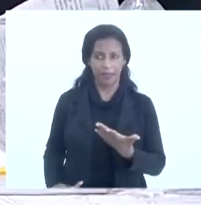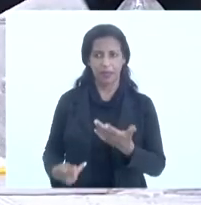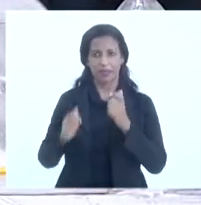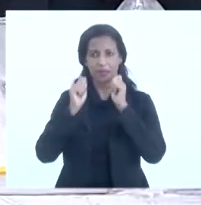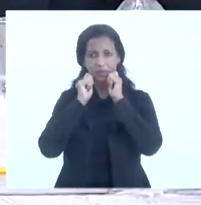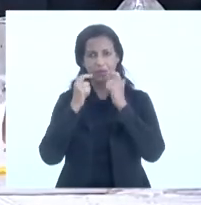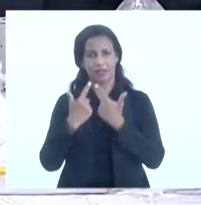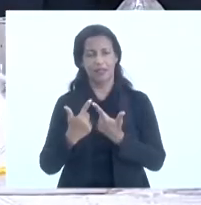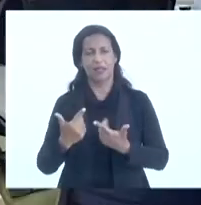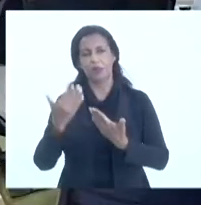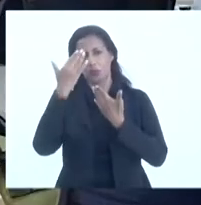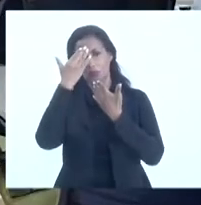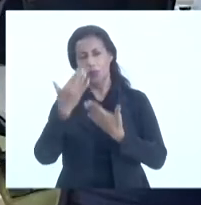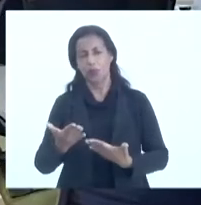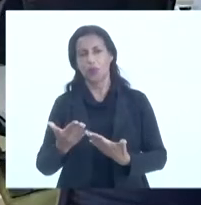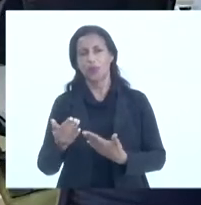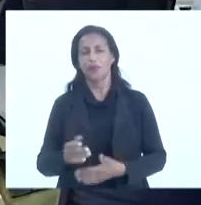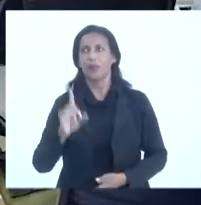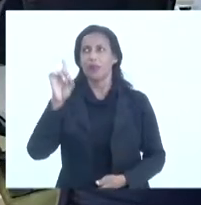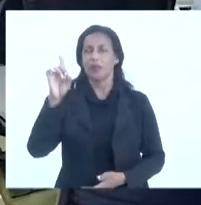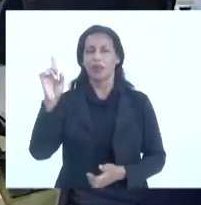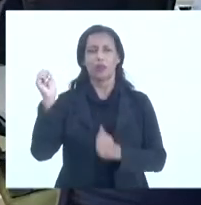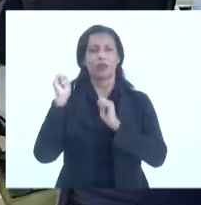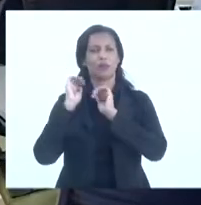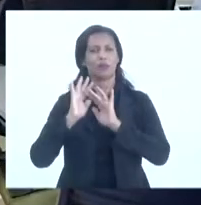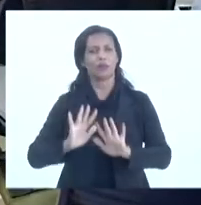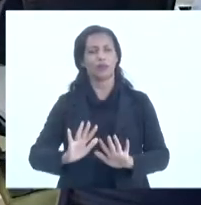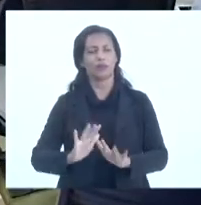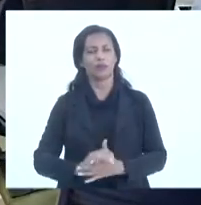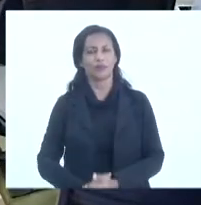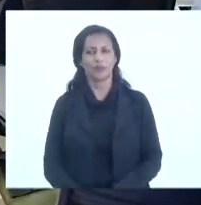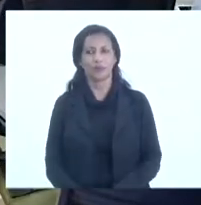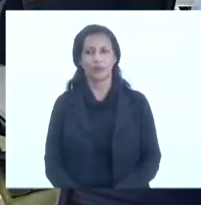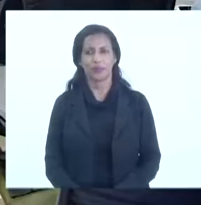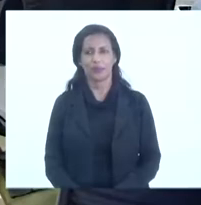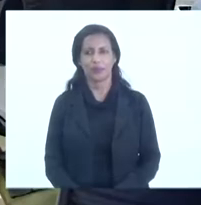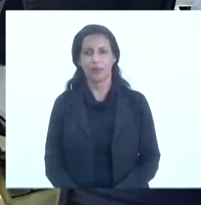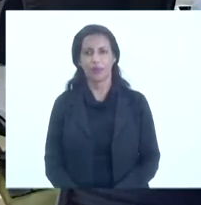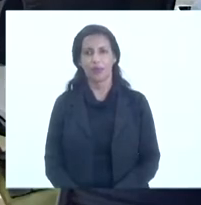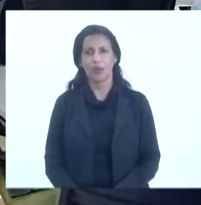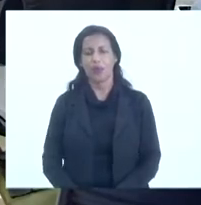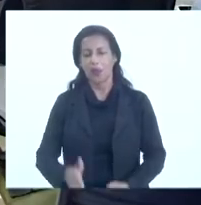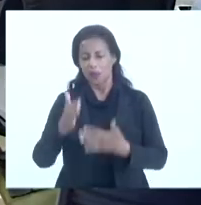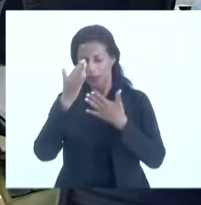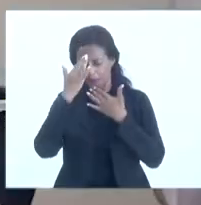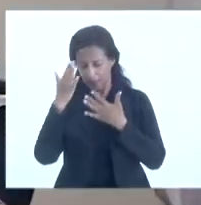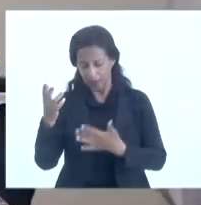Assembleia Legislativa. Muito obrigado, que Deus nos abençoe. Obrigado, prefeito Edinardo.